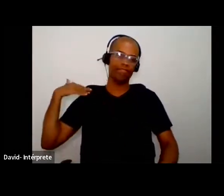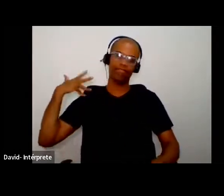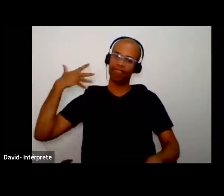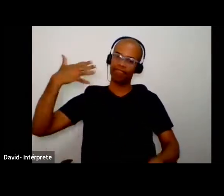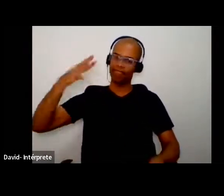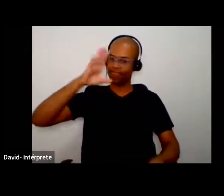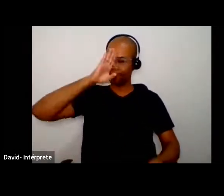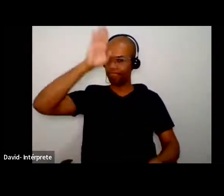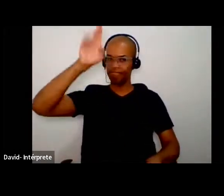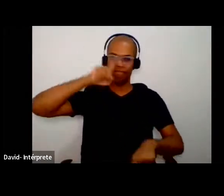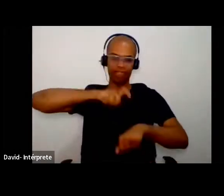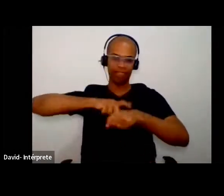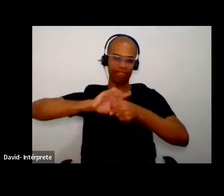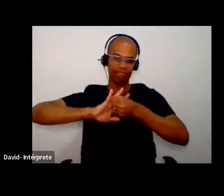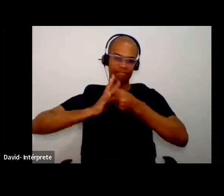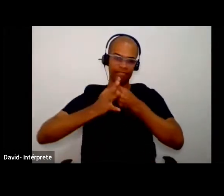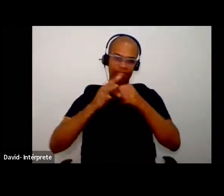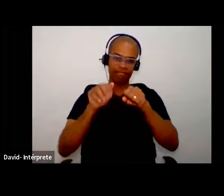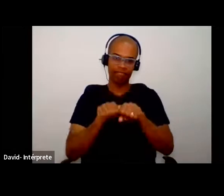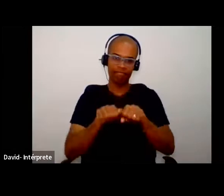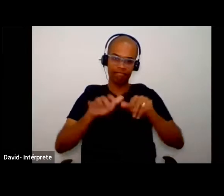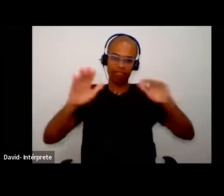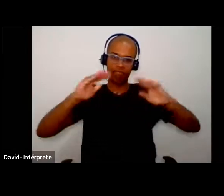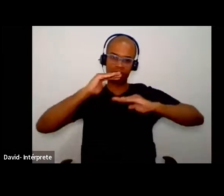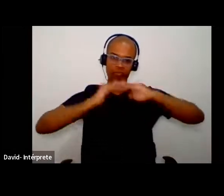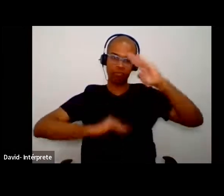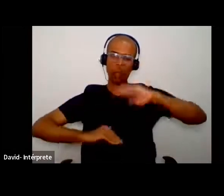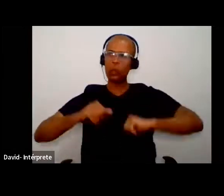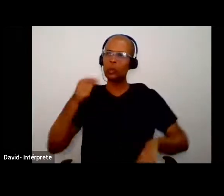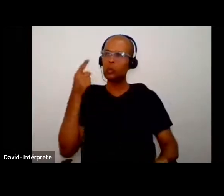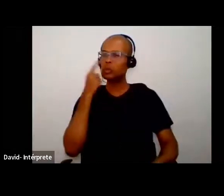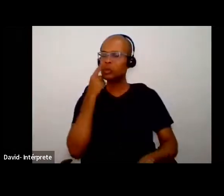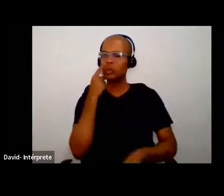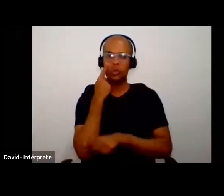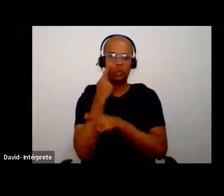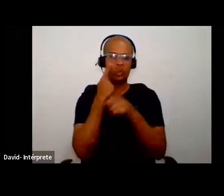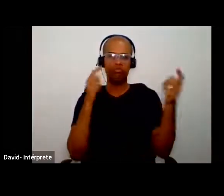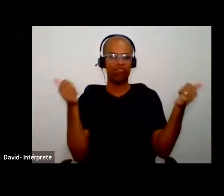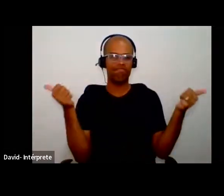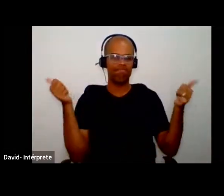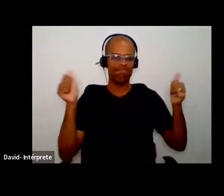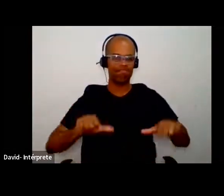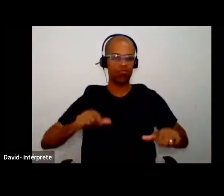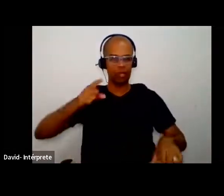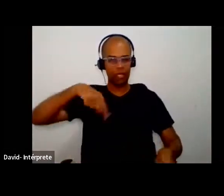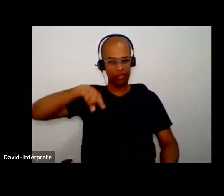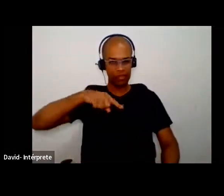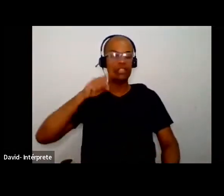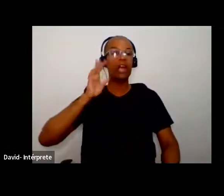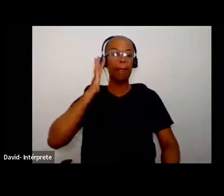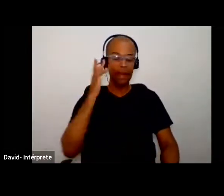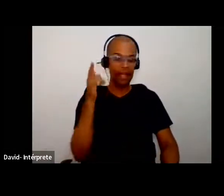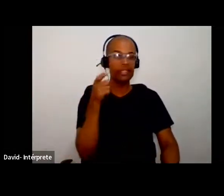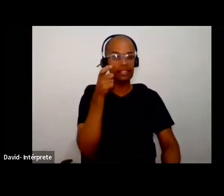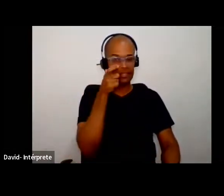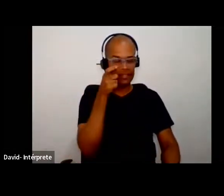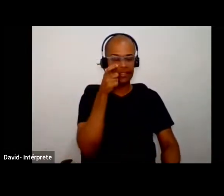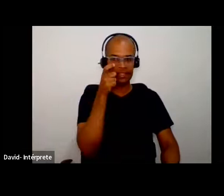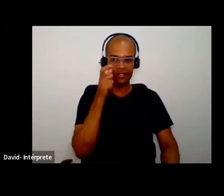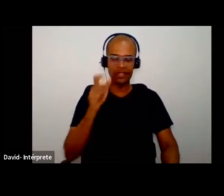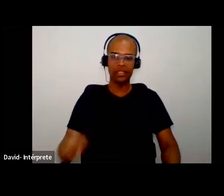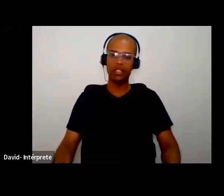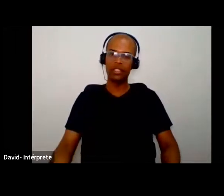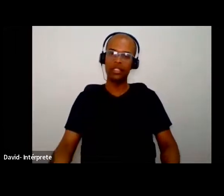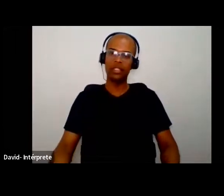pandemia, e que tudo está catastrófico, como vocês vão ver numa questão amanhã, que a gente tem